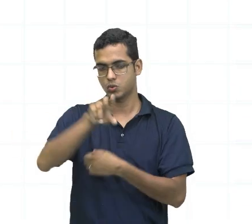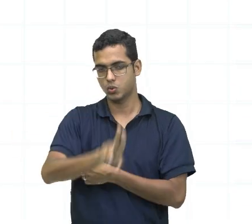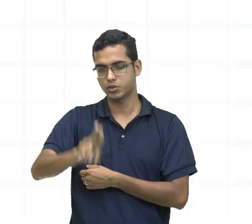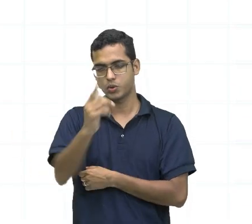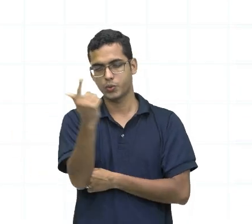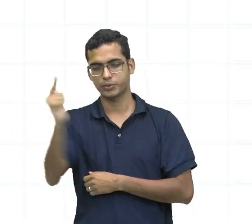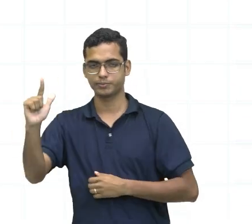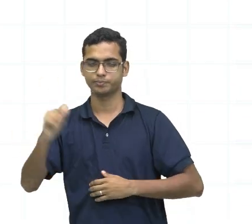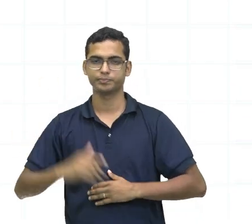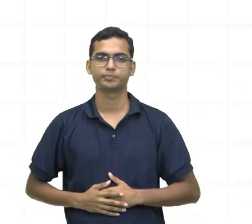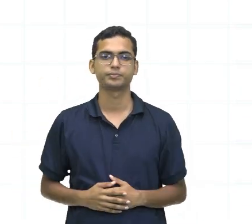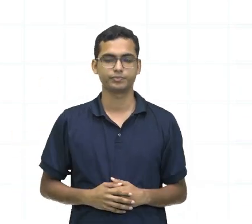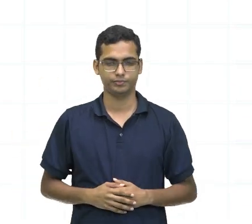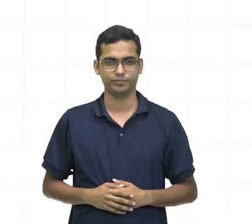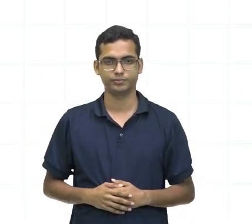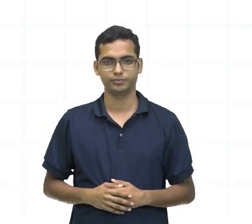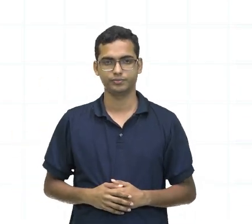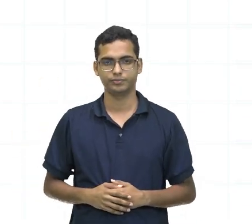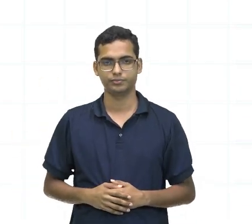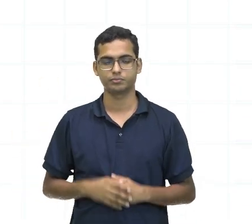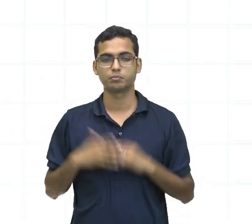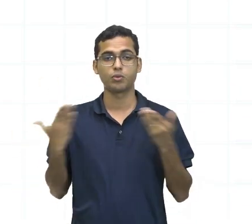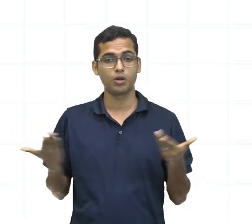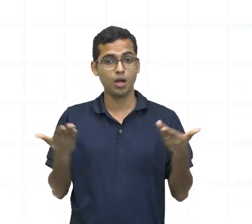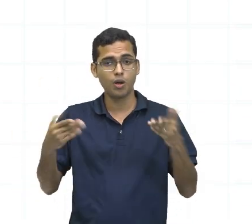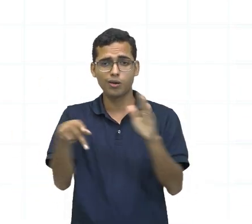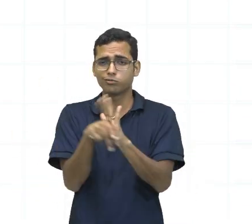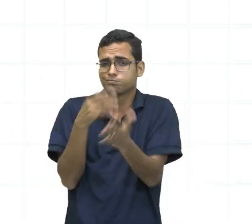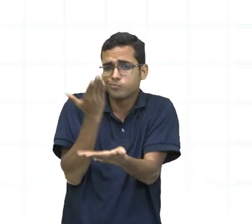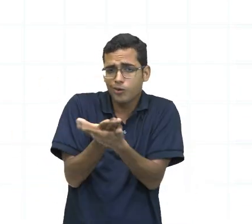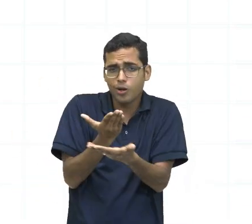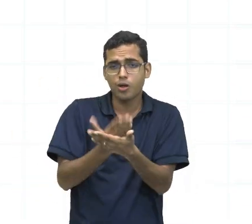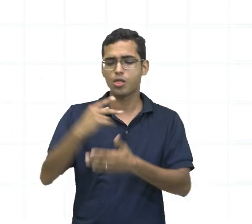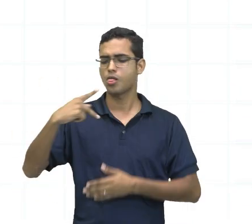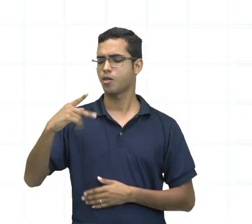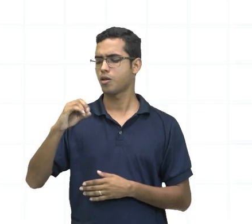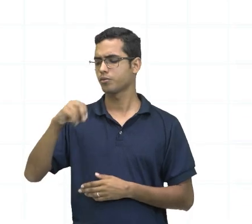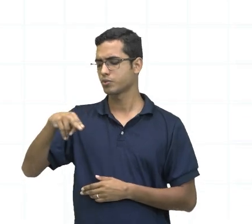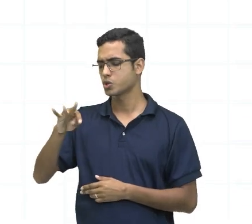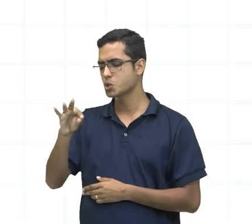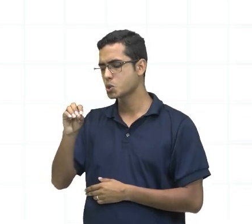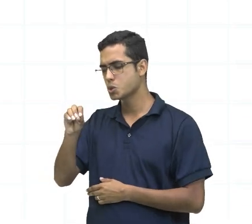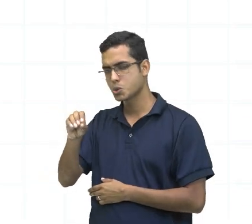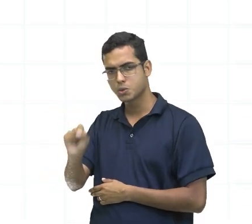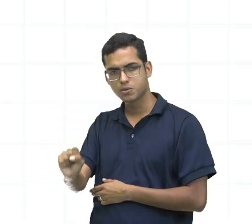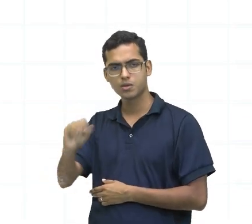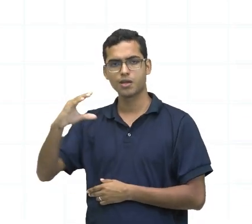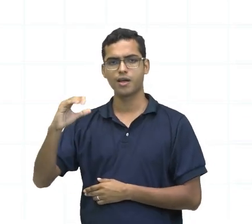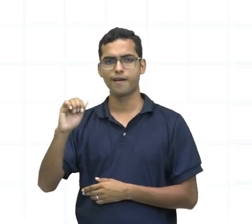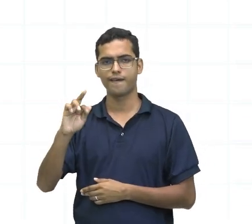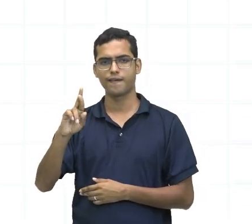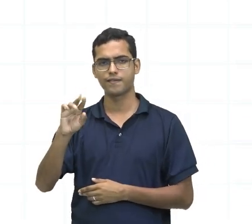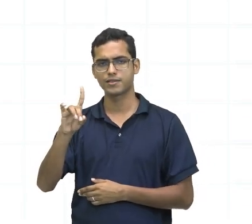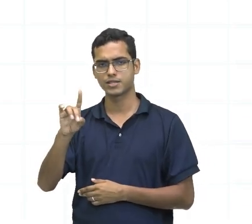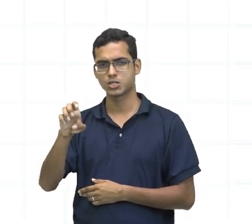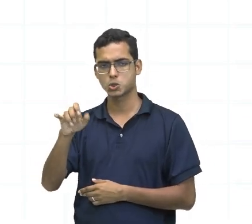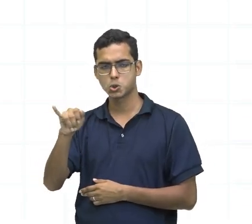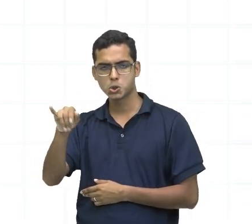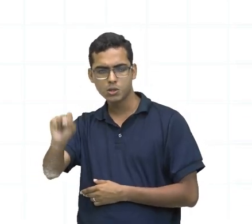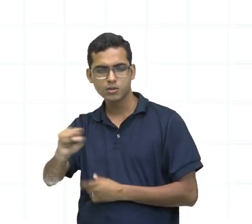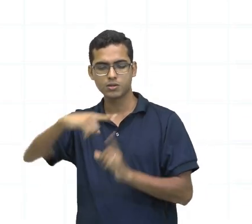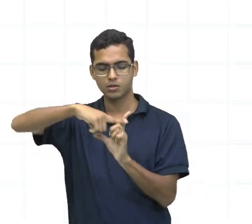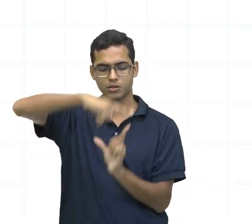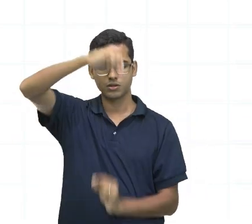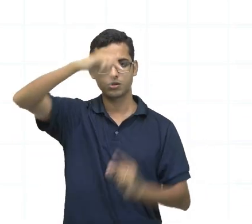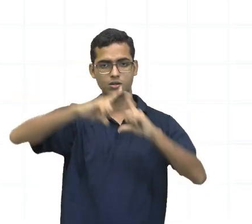ou pontos cardeais, né, diz respeito, então, aos pontos cardeais, só que em língua inglesa. Então, tenho ali, olha só, norte vai ser